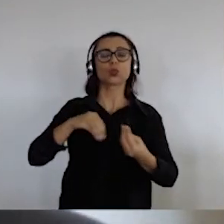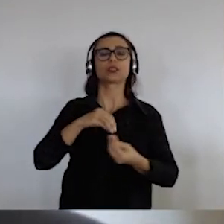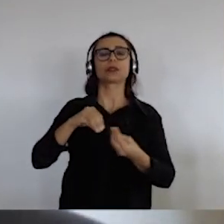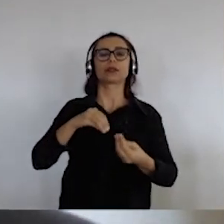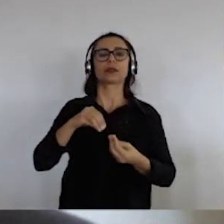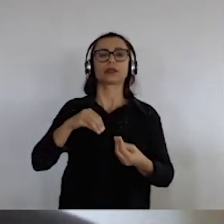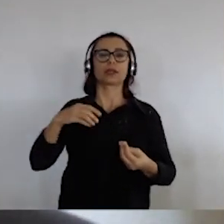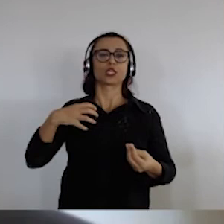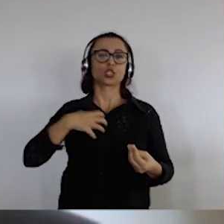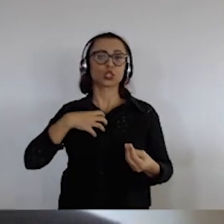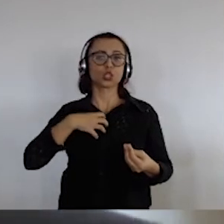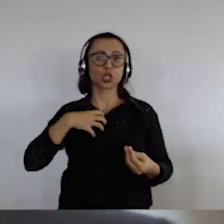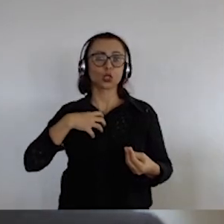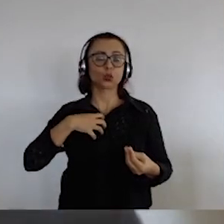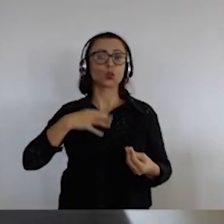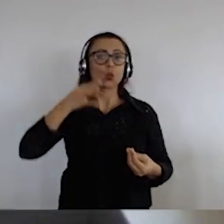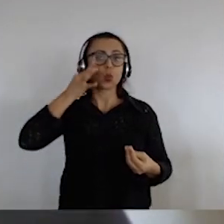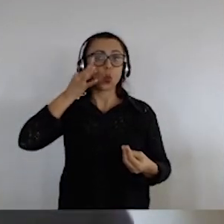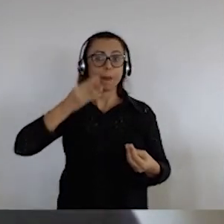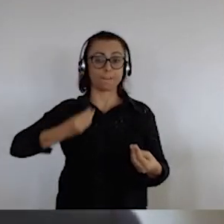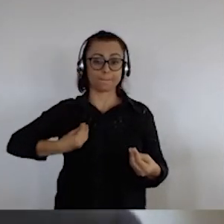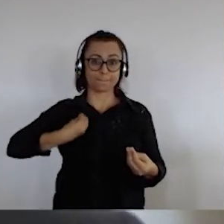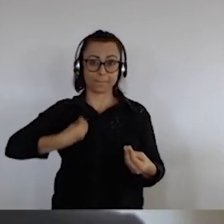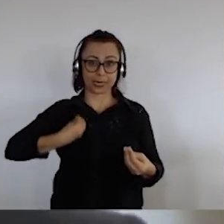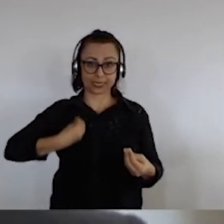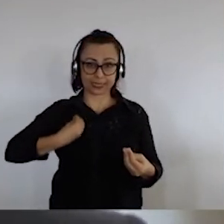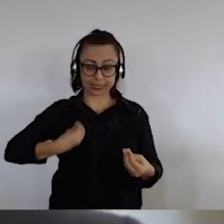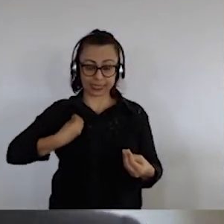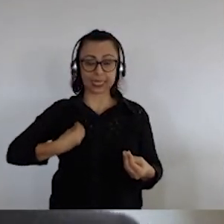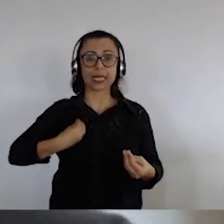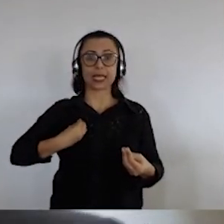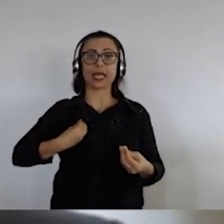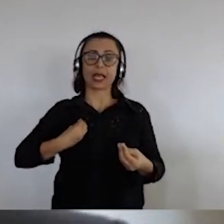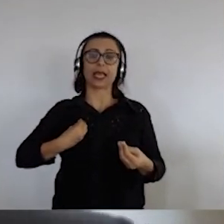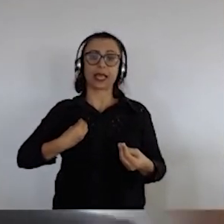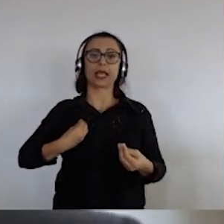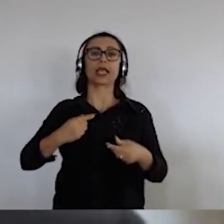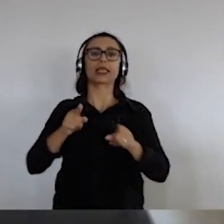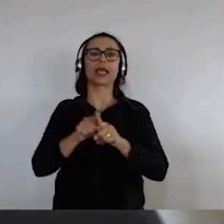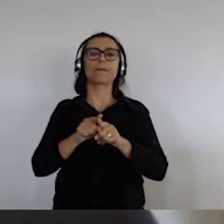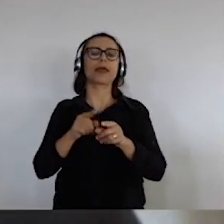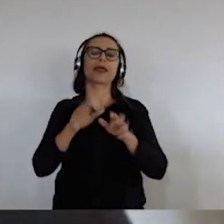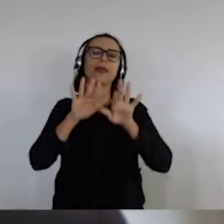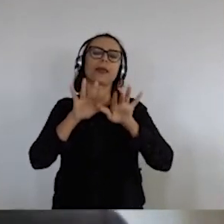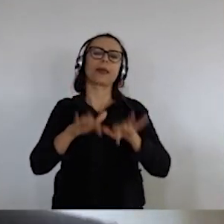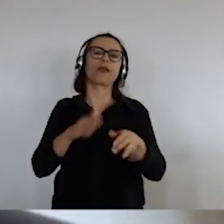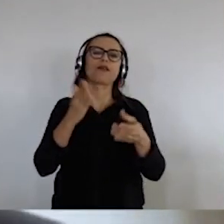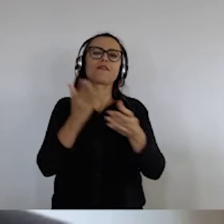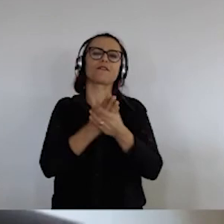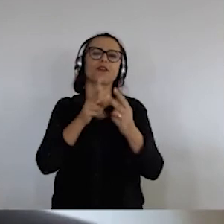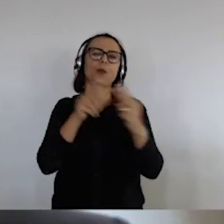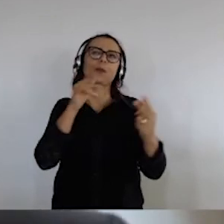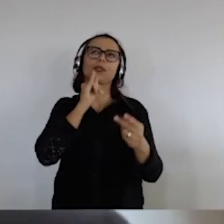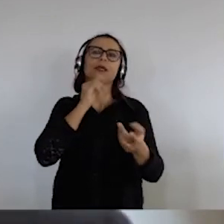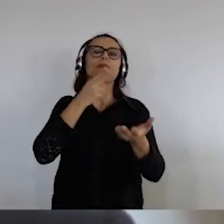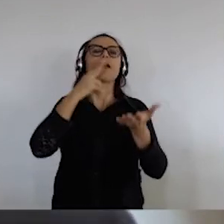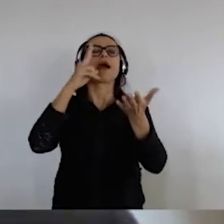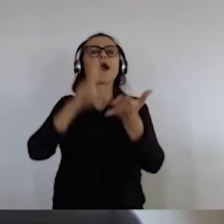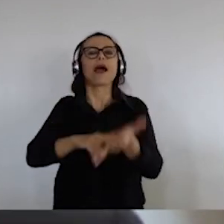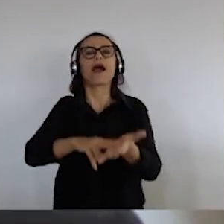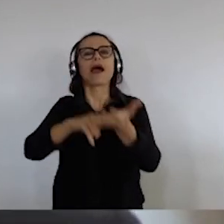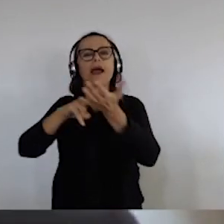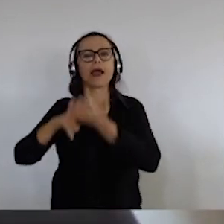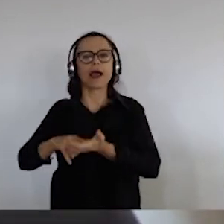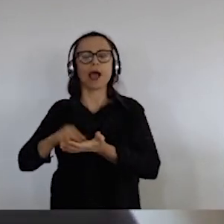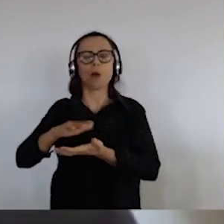de forma presencial com os processos virtuais. Por exemplo, correspondências que vêm pelo correio. está havendo